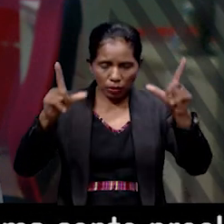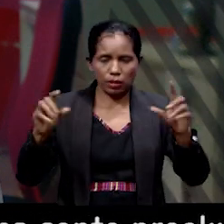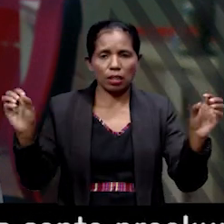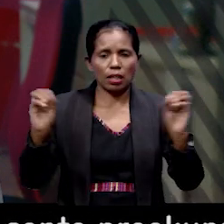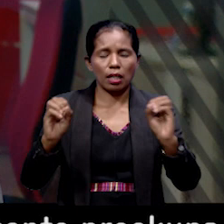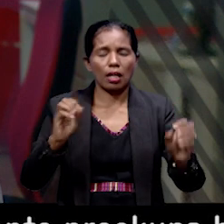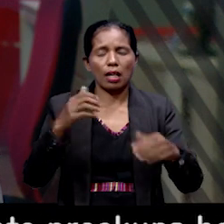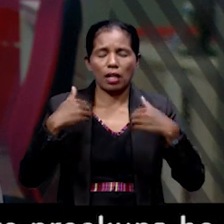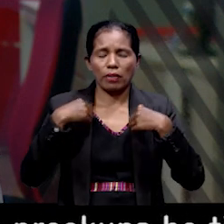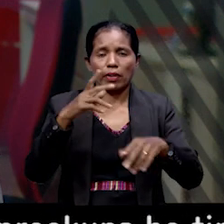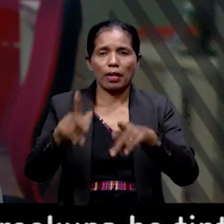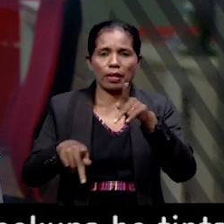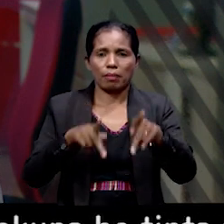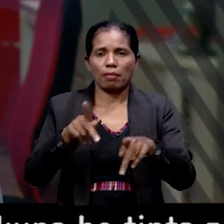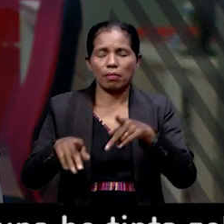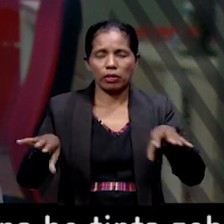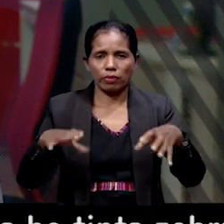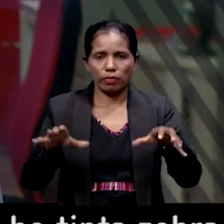humano.